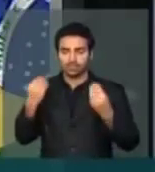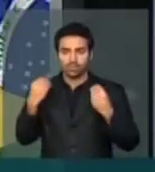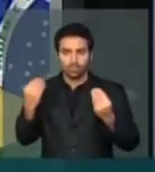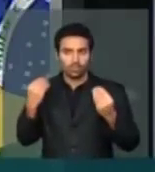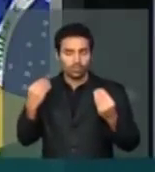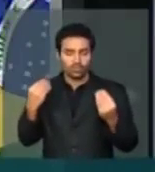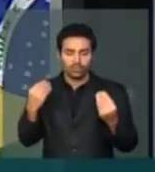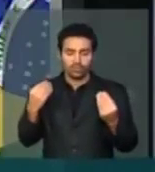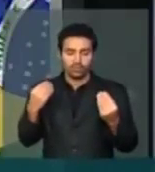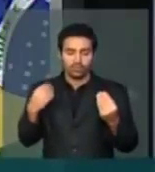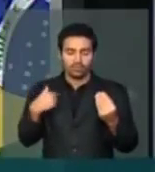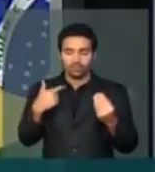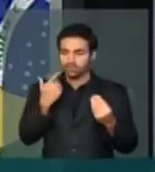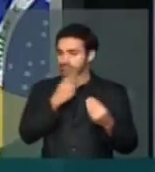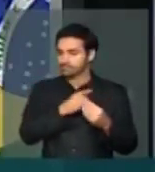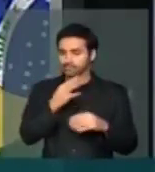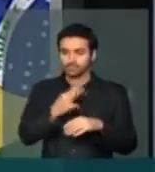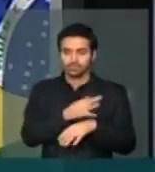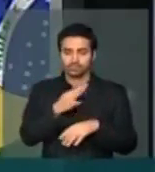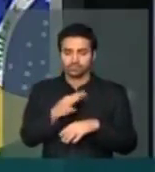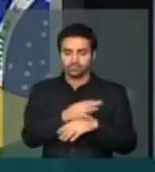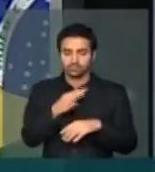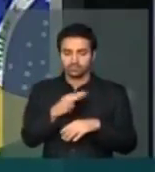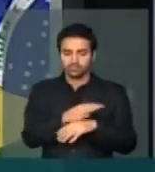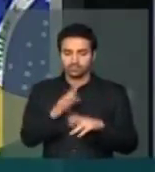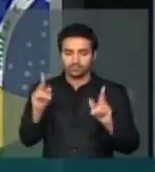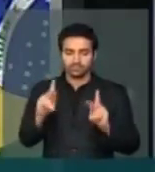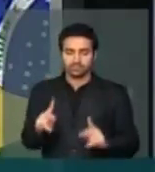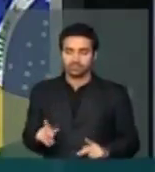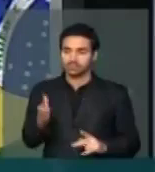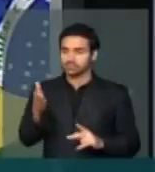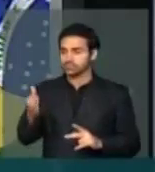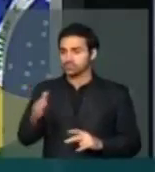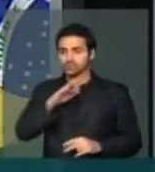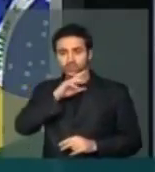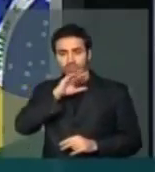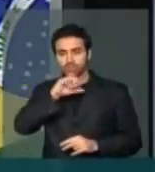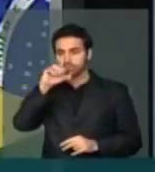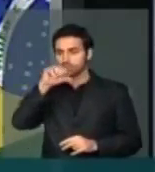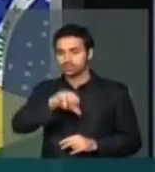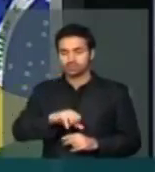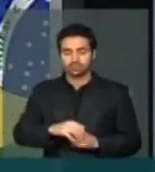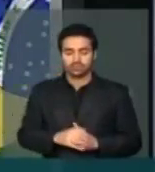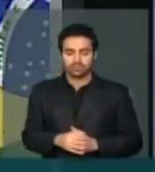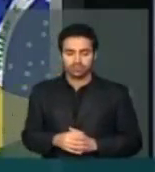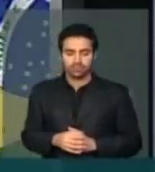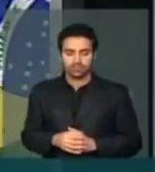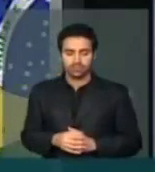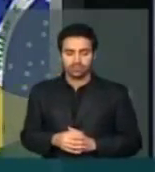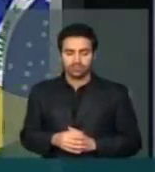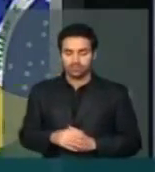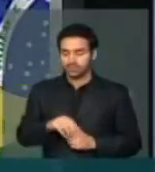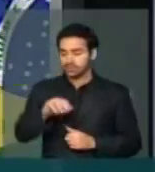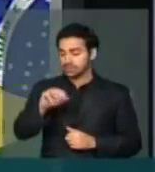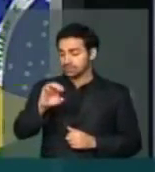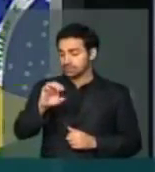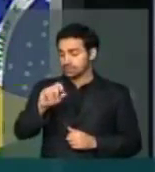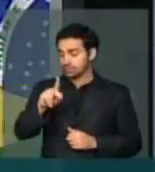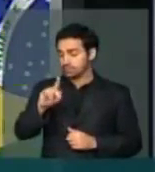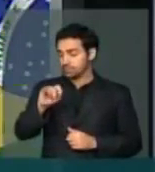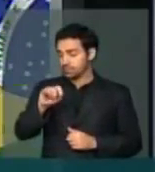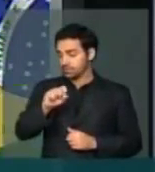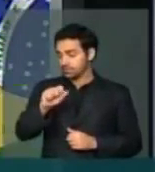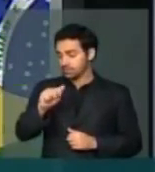se suportar de maneira pacífica isso. A Cepisa,